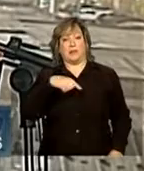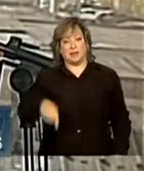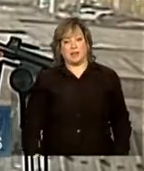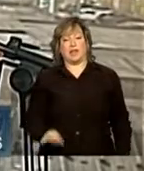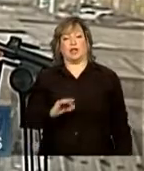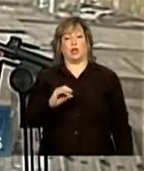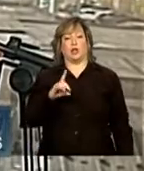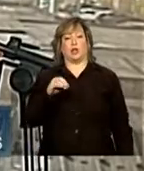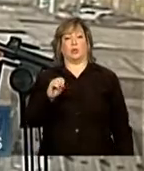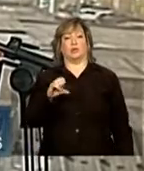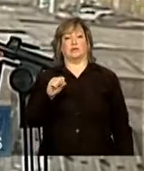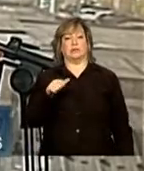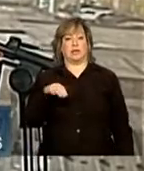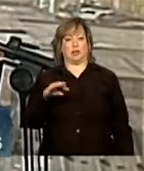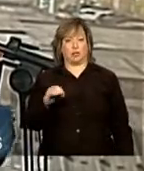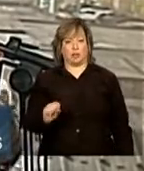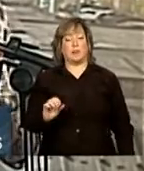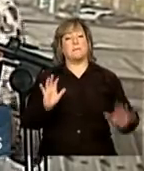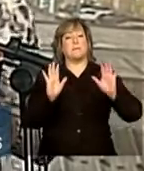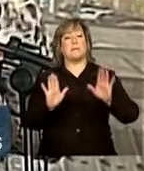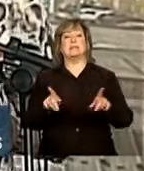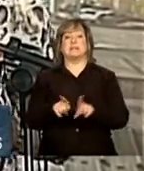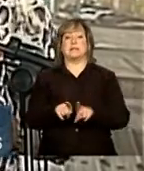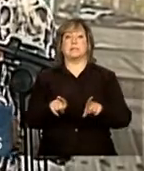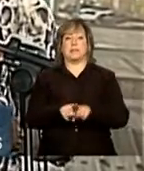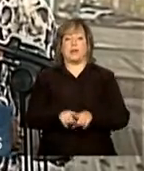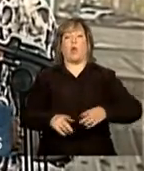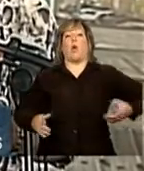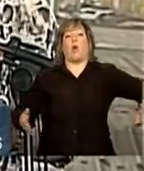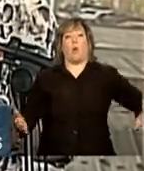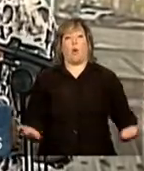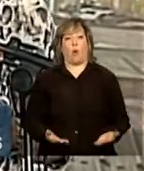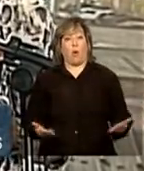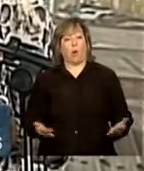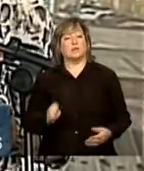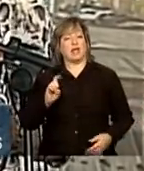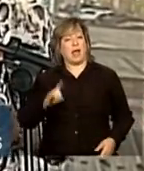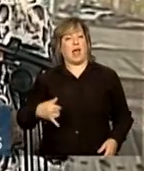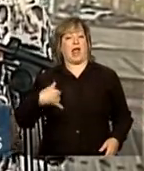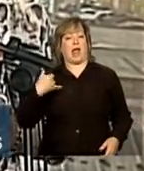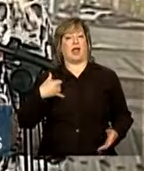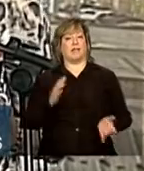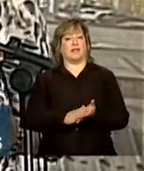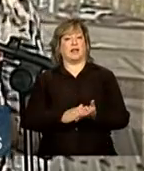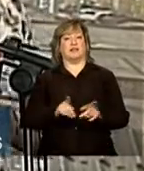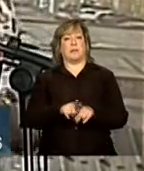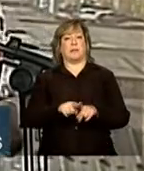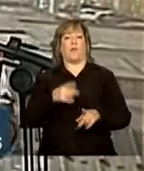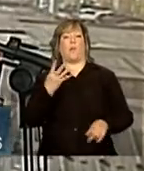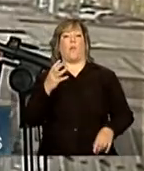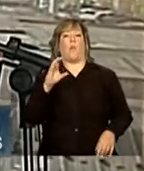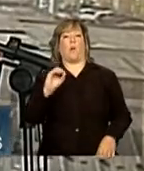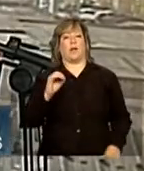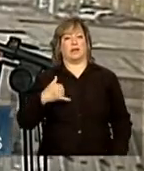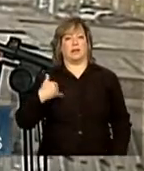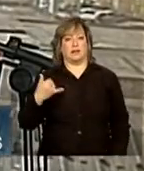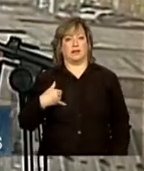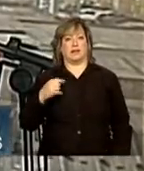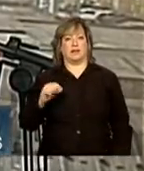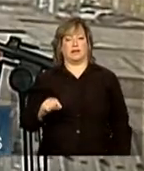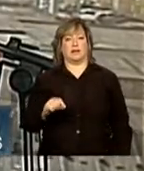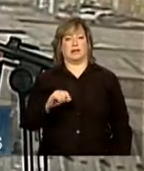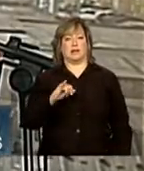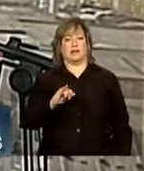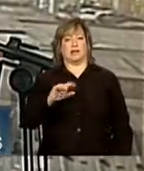Todos os Santos. Mas, além disso, hoje também é o aniversário de 40 anos do Ilê